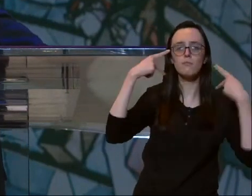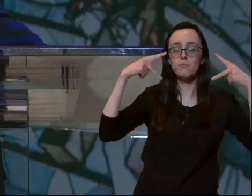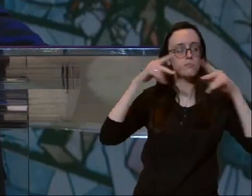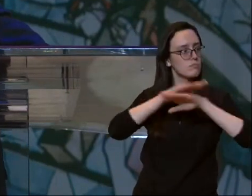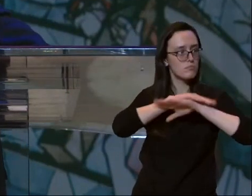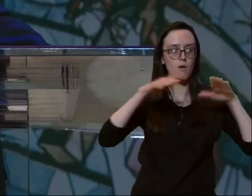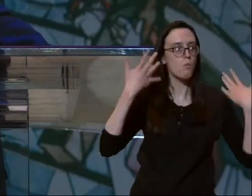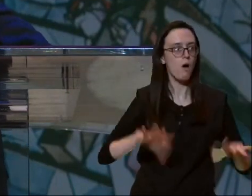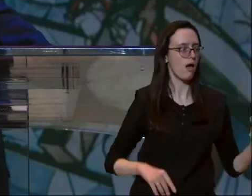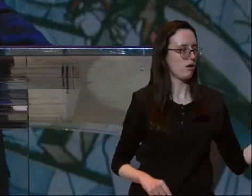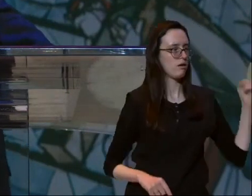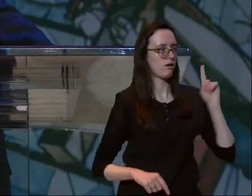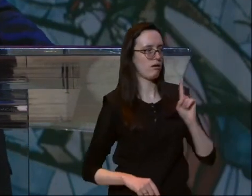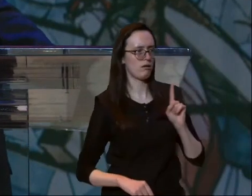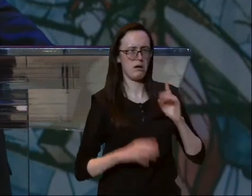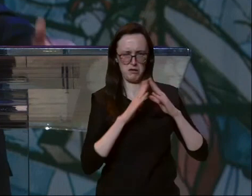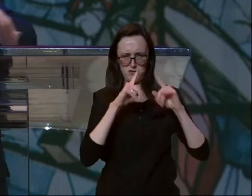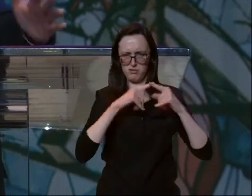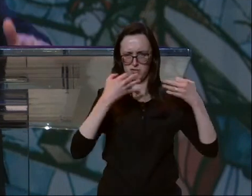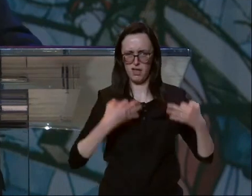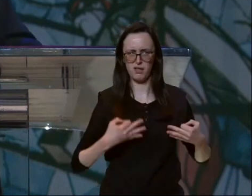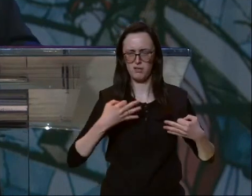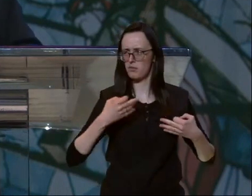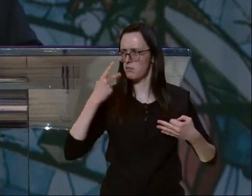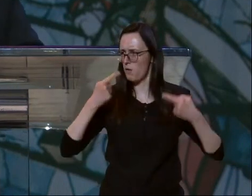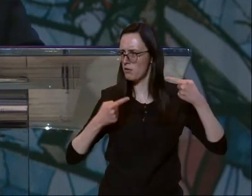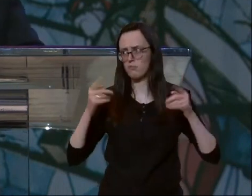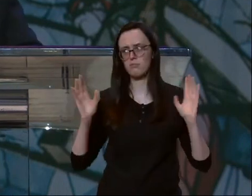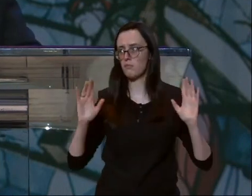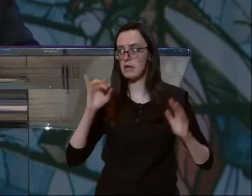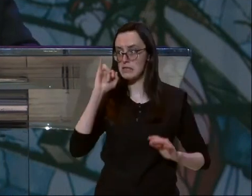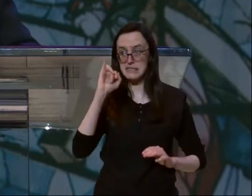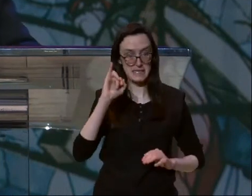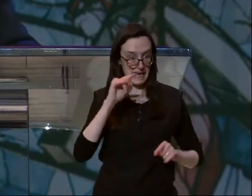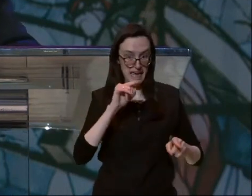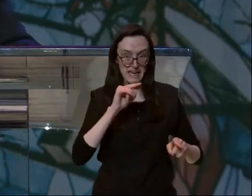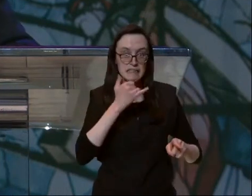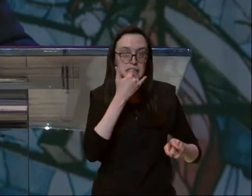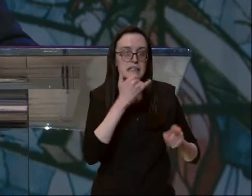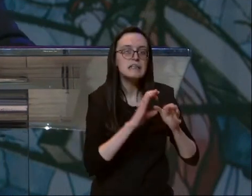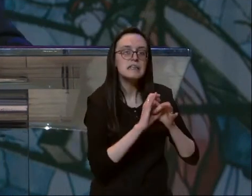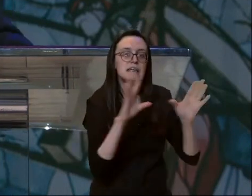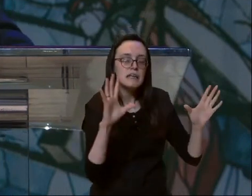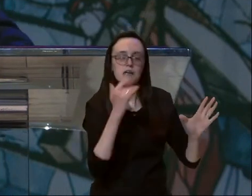de discurso político. Se fosse, eu já tinha ido embora daqui.